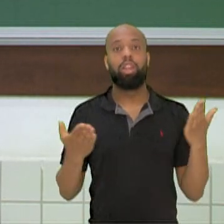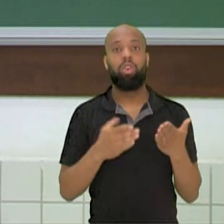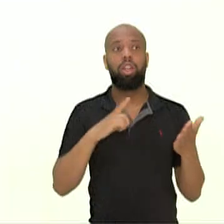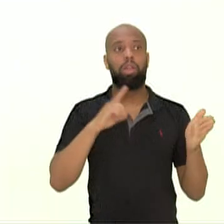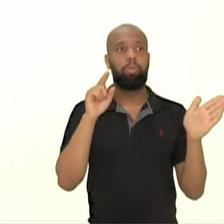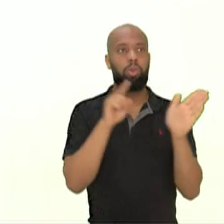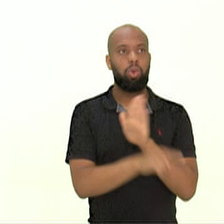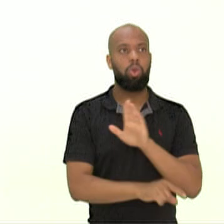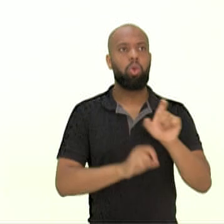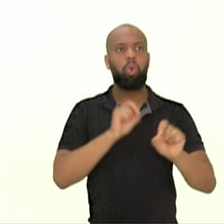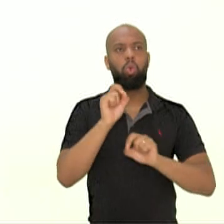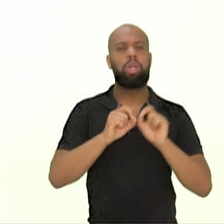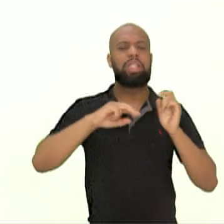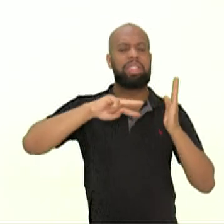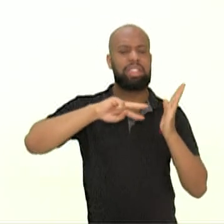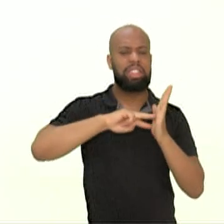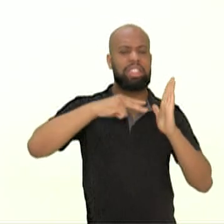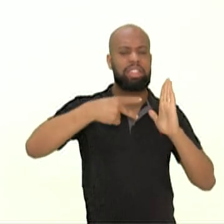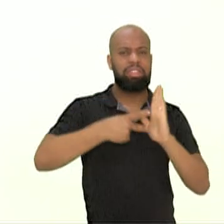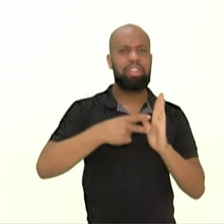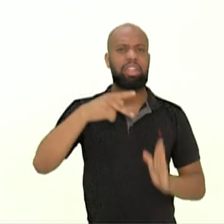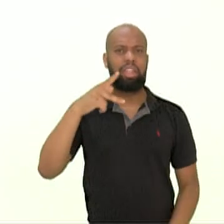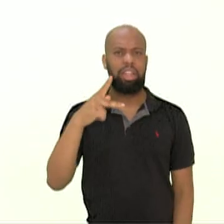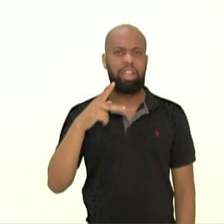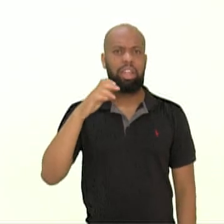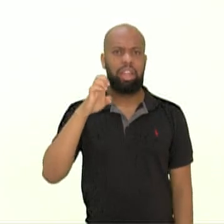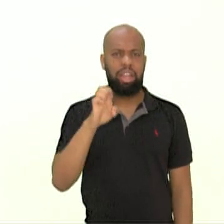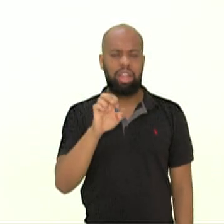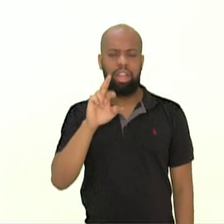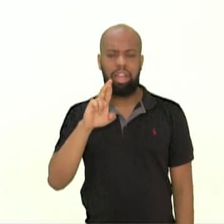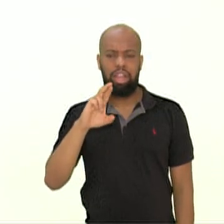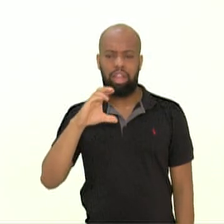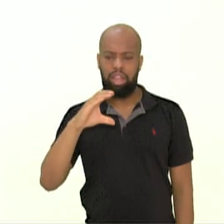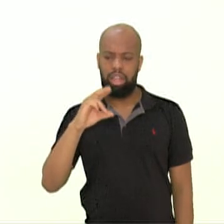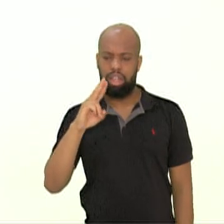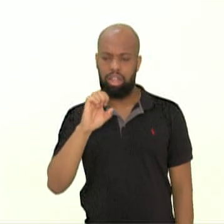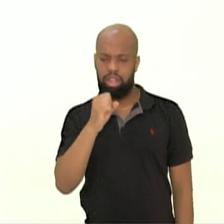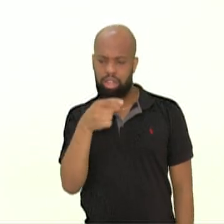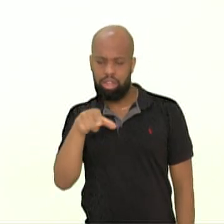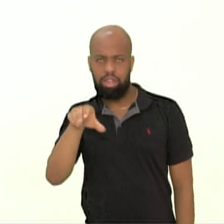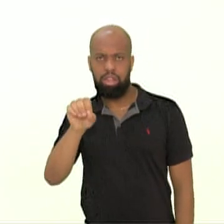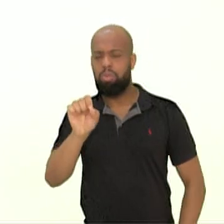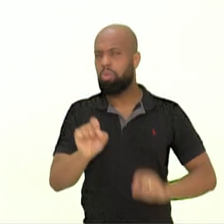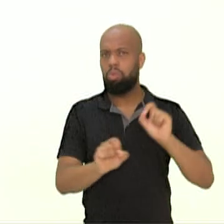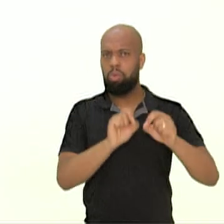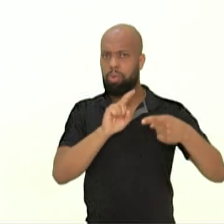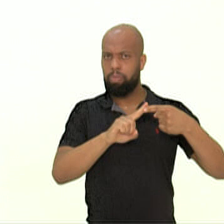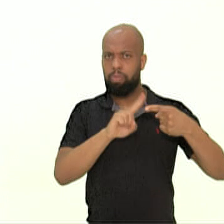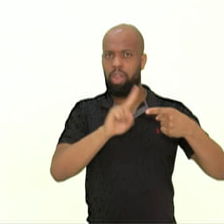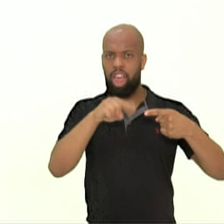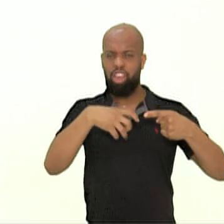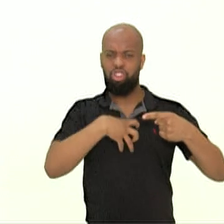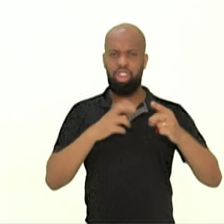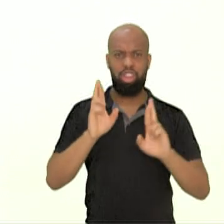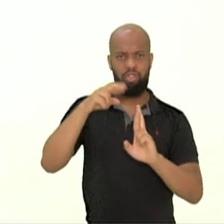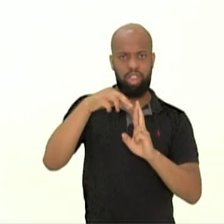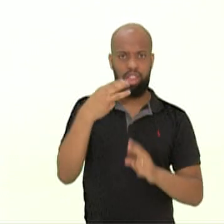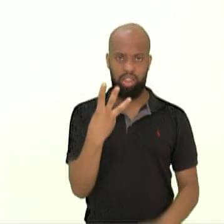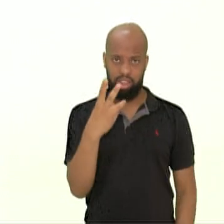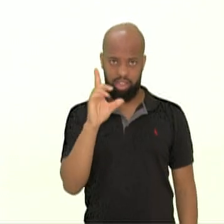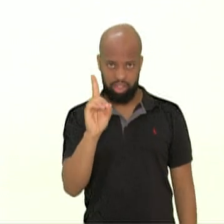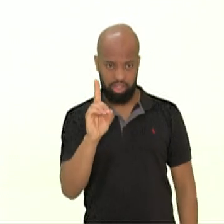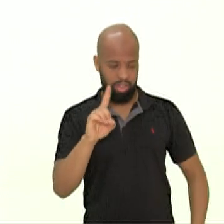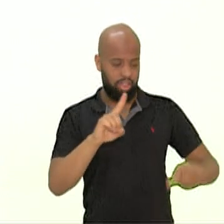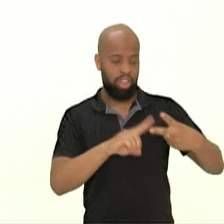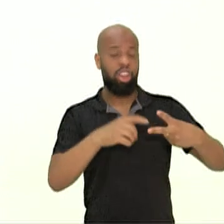quiz. O que é percussão? Então, vamos lá. Letra A é a referência de uma expansão tridimensional? Letra B é a definição geral